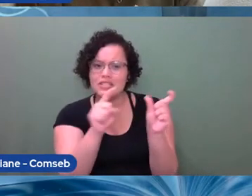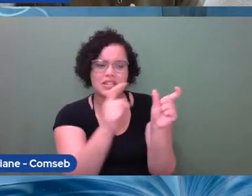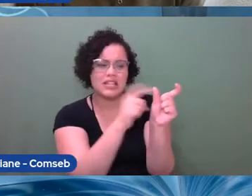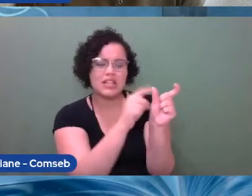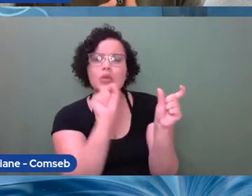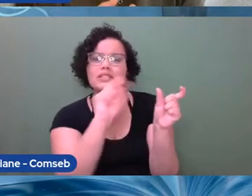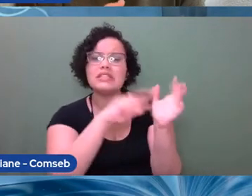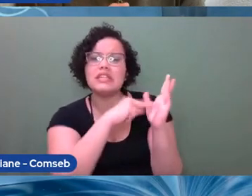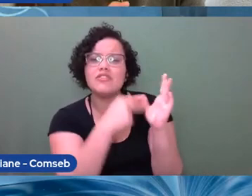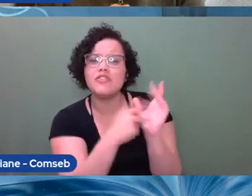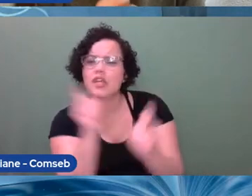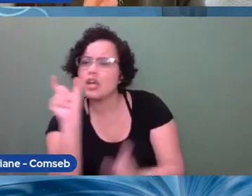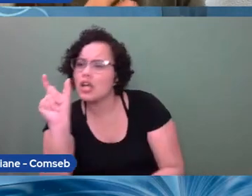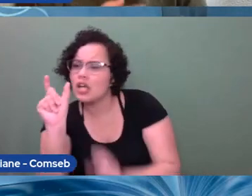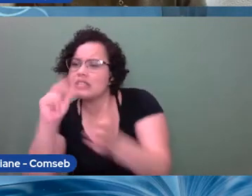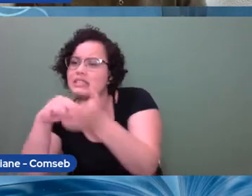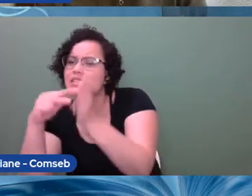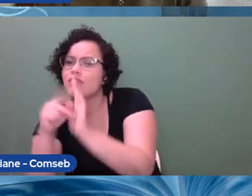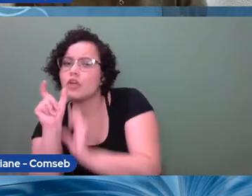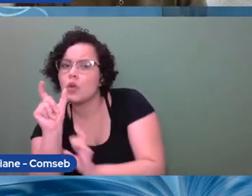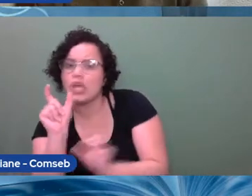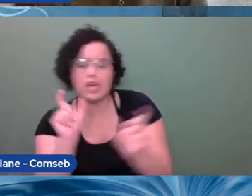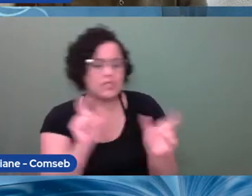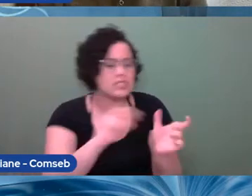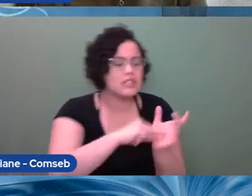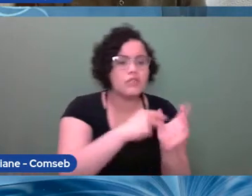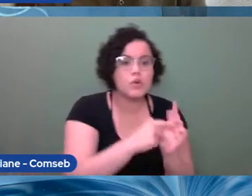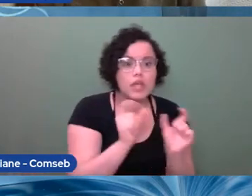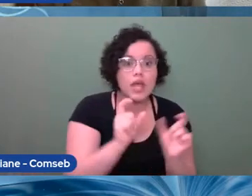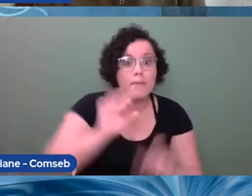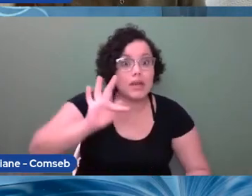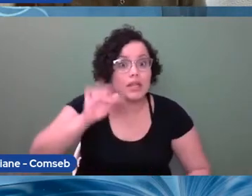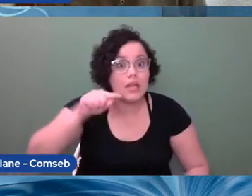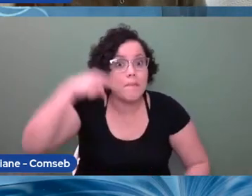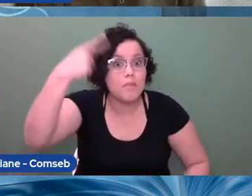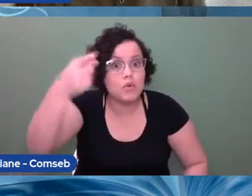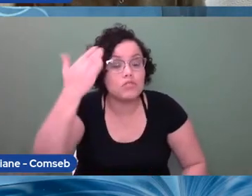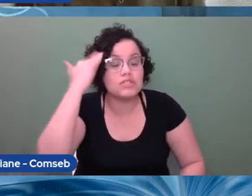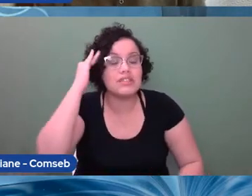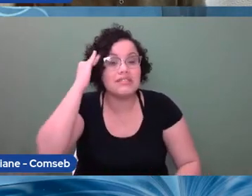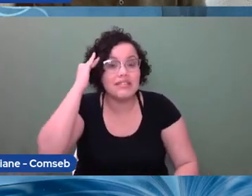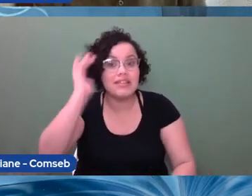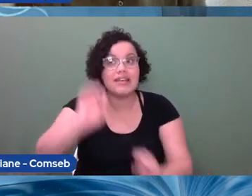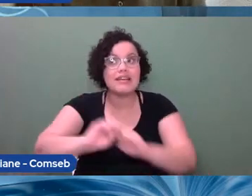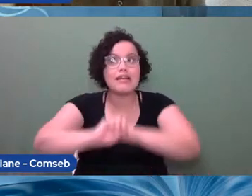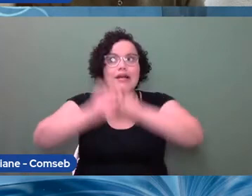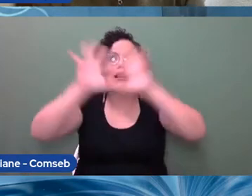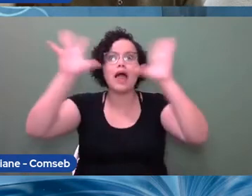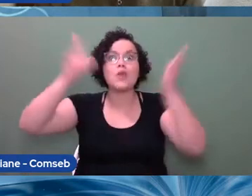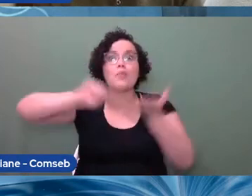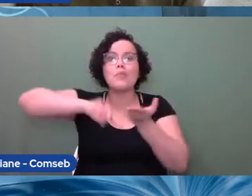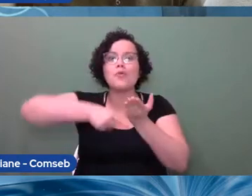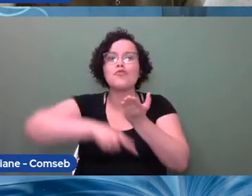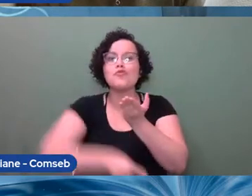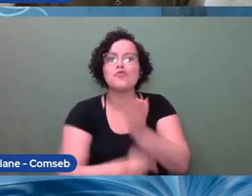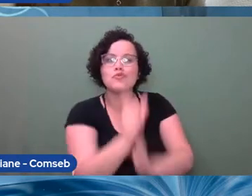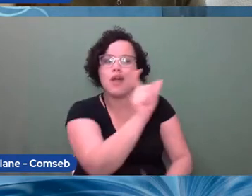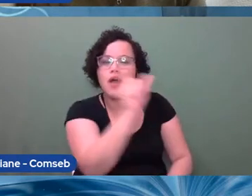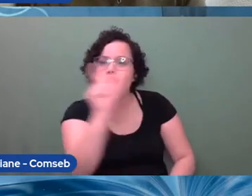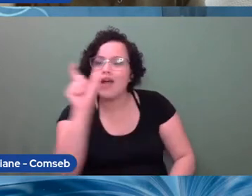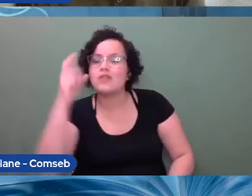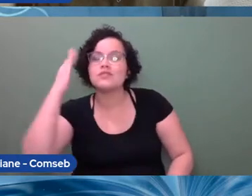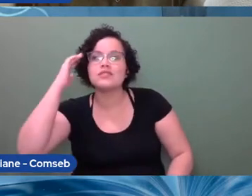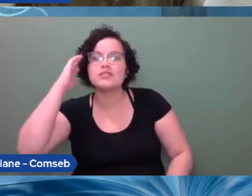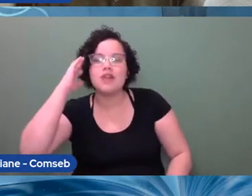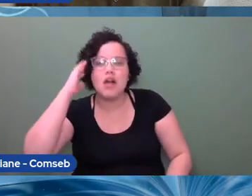momento, elas sejam dignas de um entendimento aprofundado. Né? Então, é um momento que a gente vai vencer juntos,